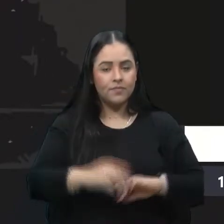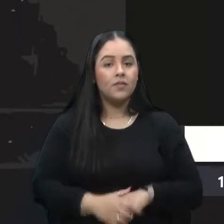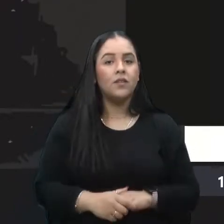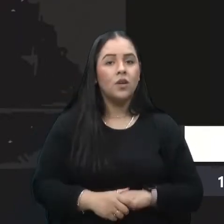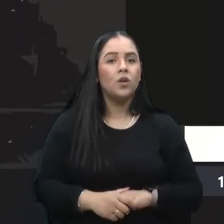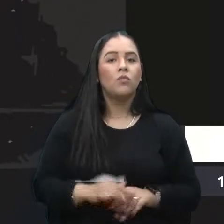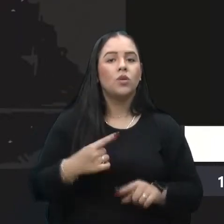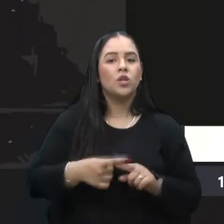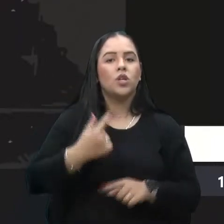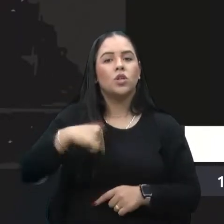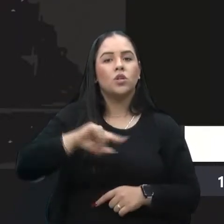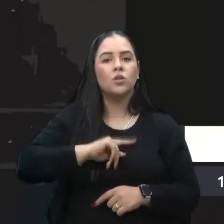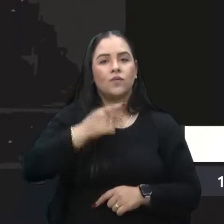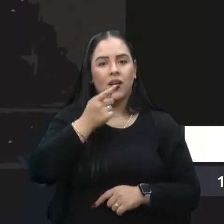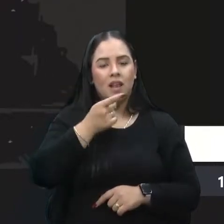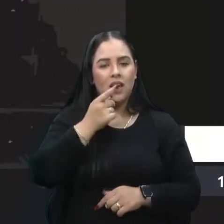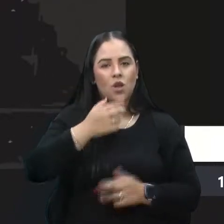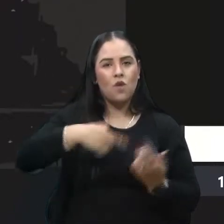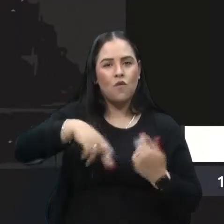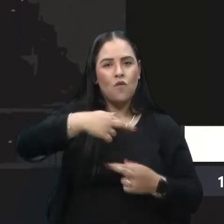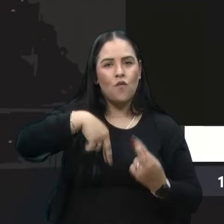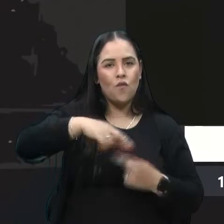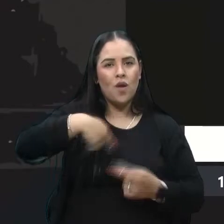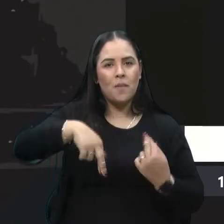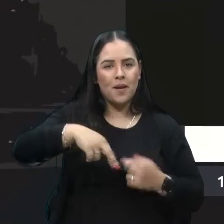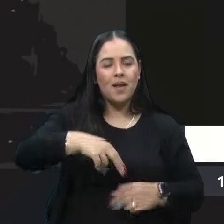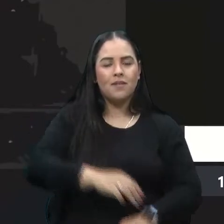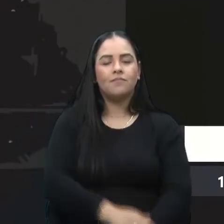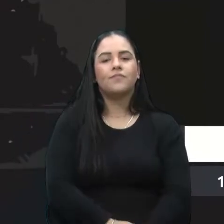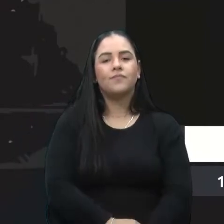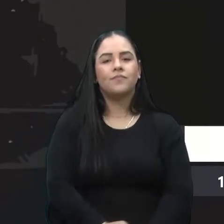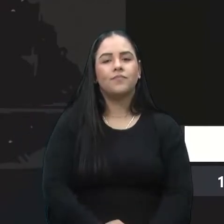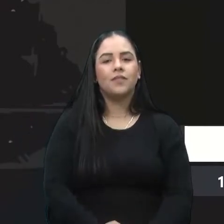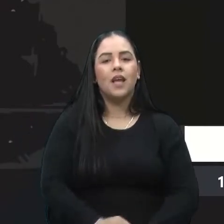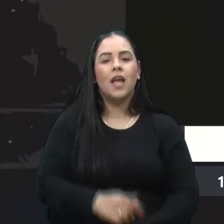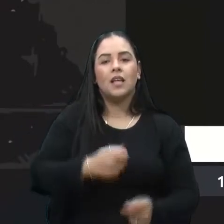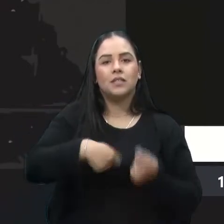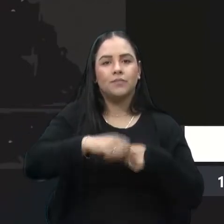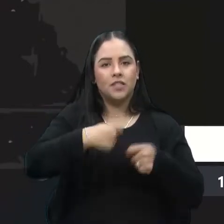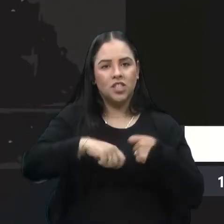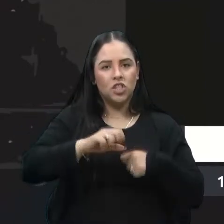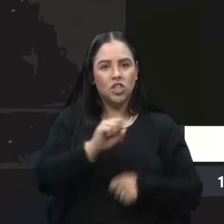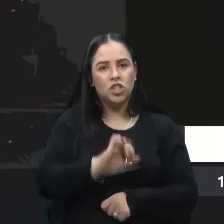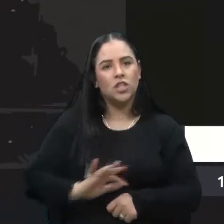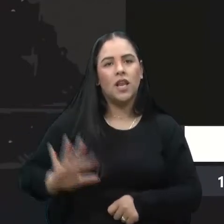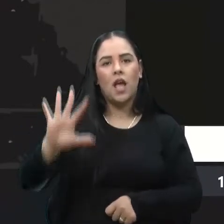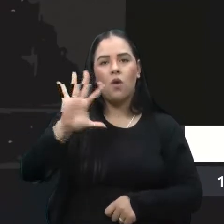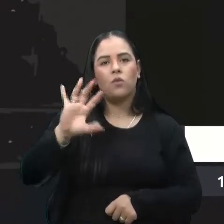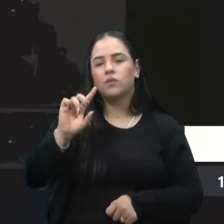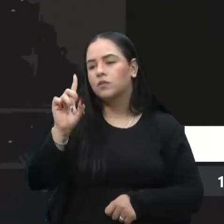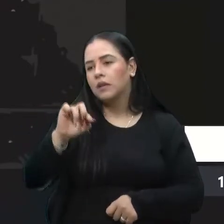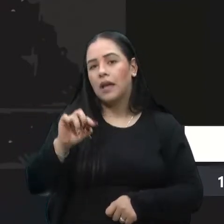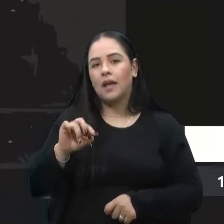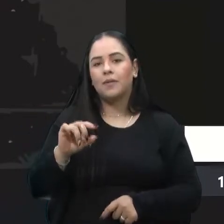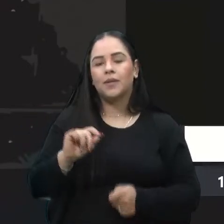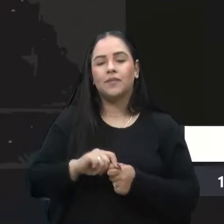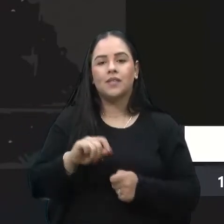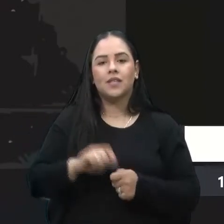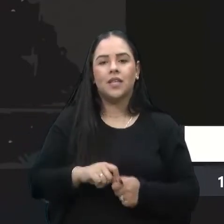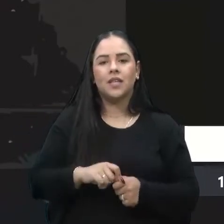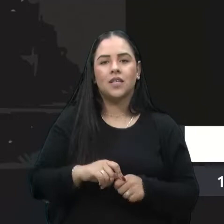a gente fala de reforma administrativa, em geral, não é para equalizar